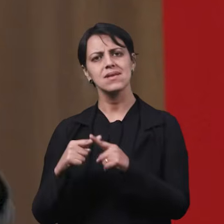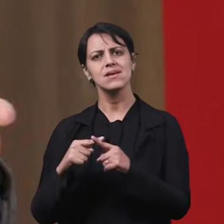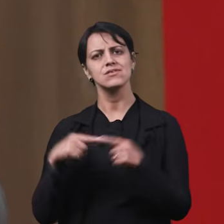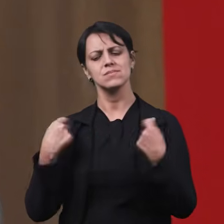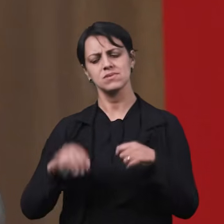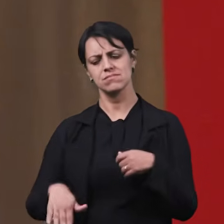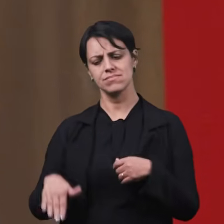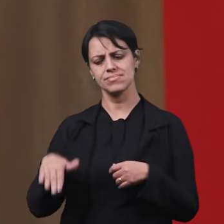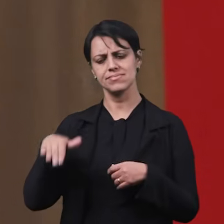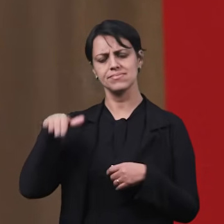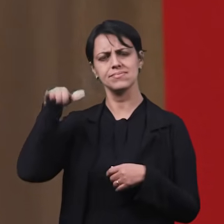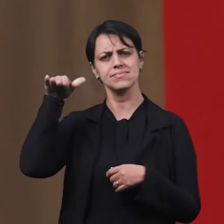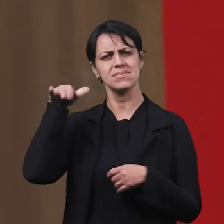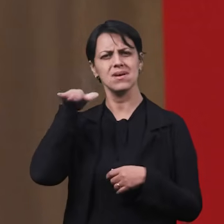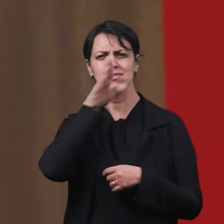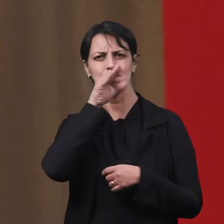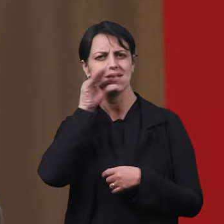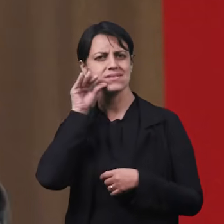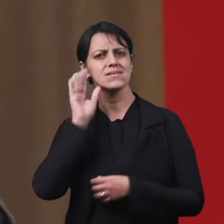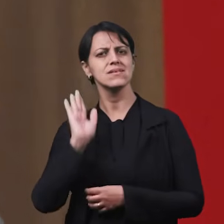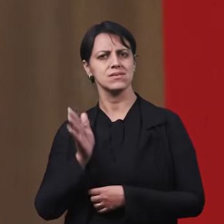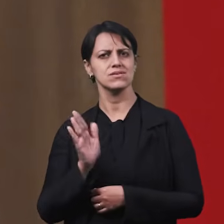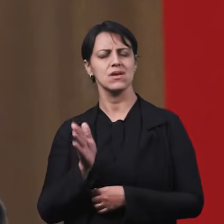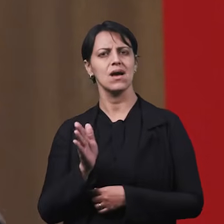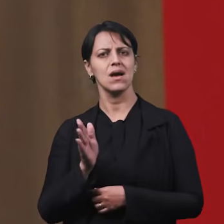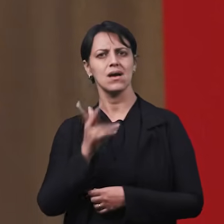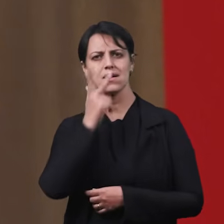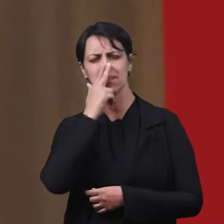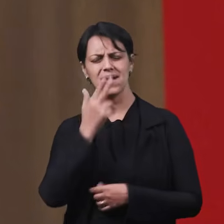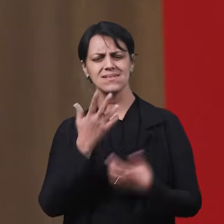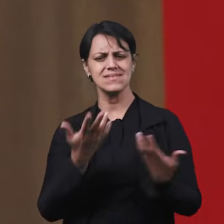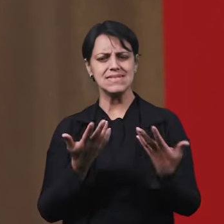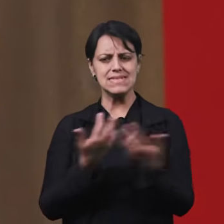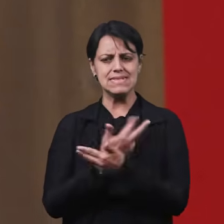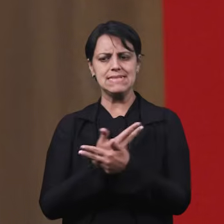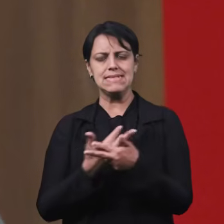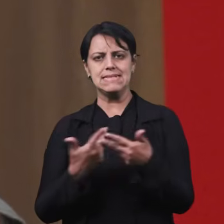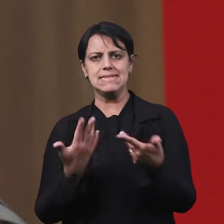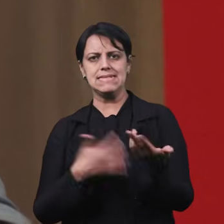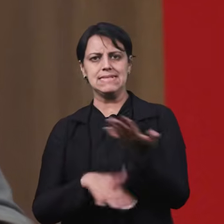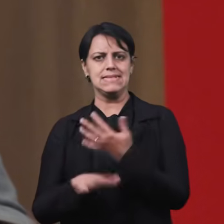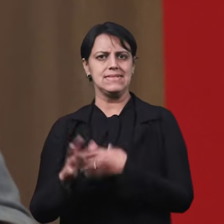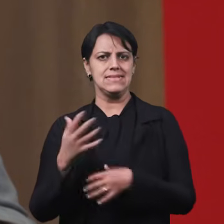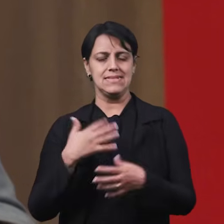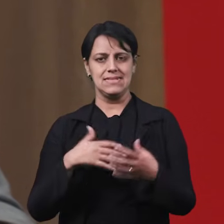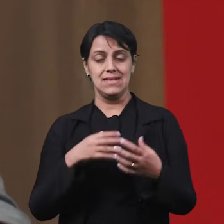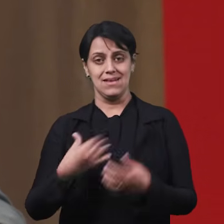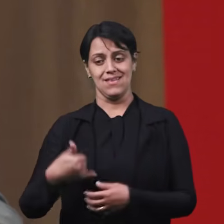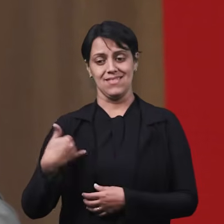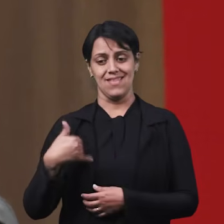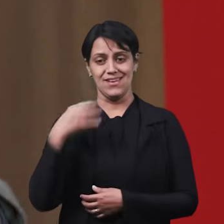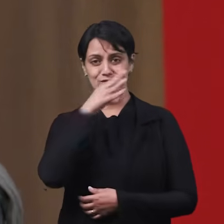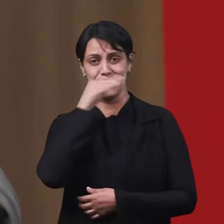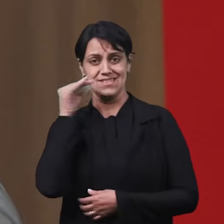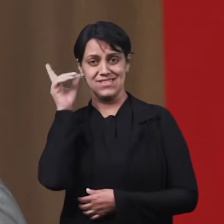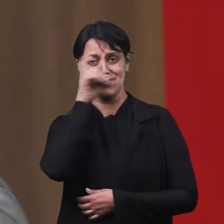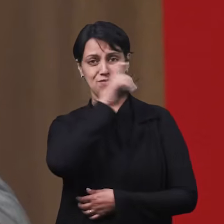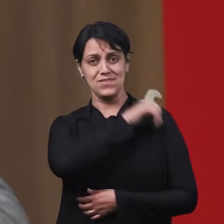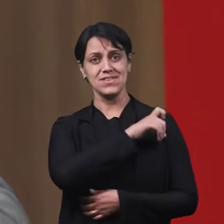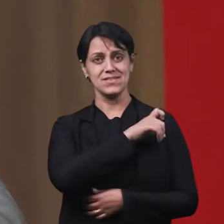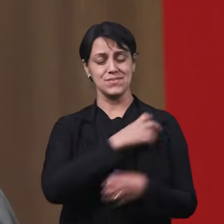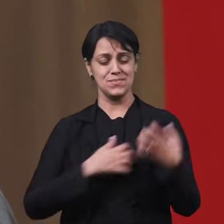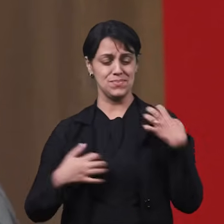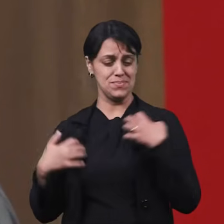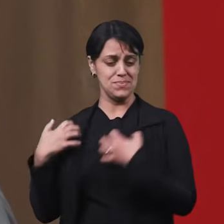vida de jovem, eu cheguei no final da adolescência, você vive aquelas turbulências da idade, normal da idade, mas